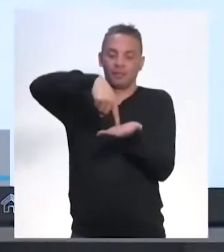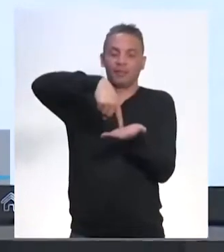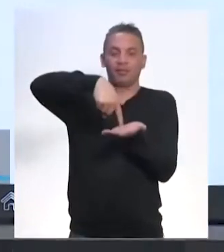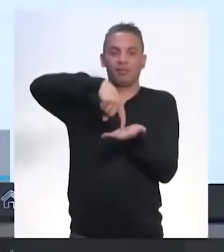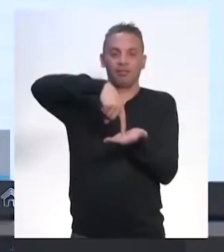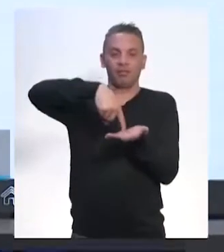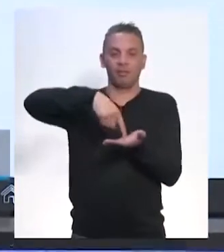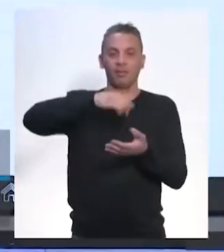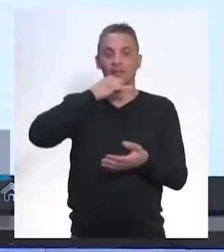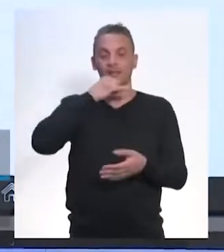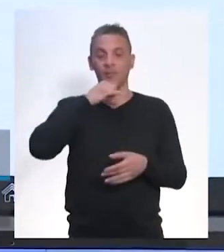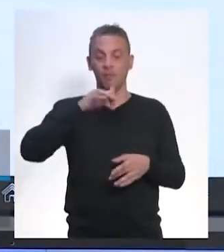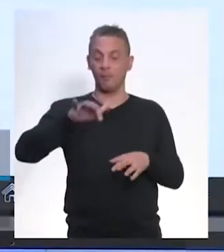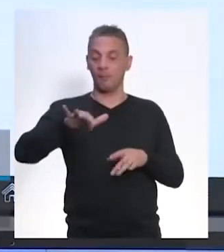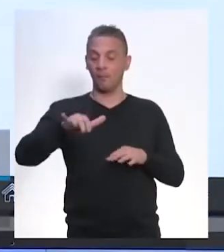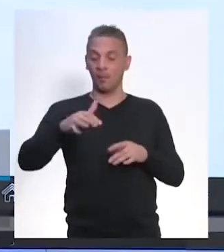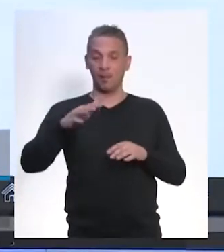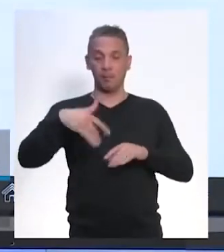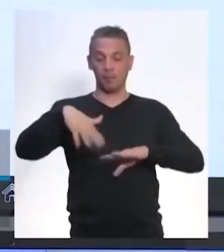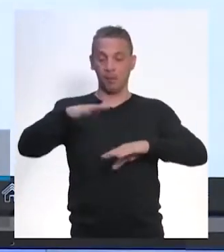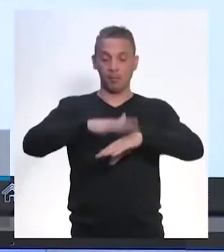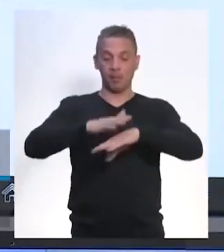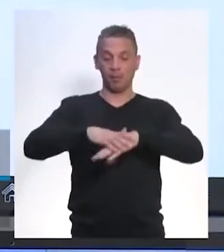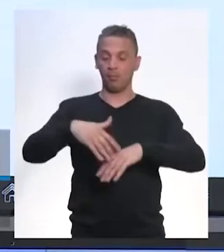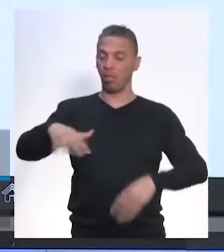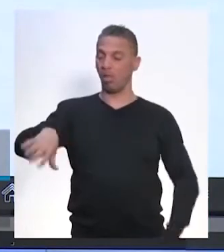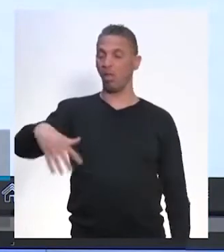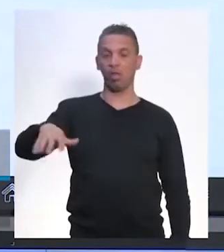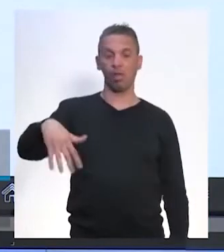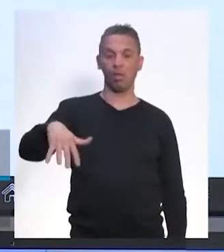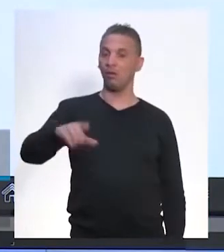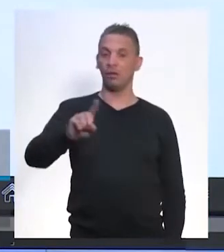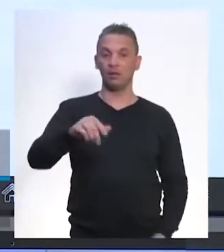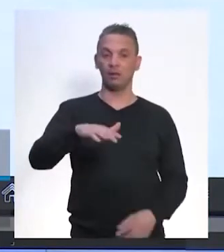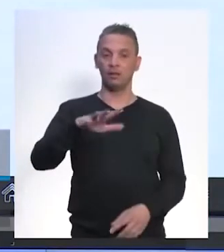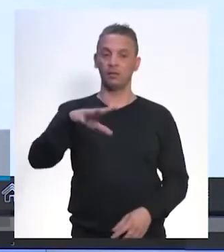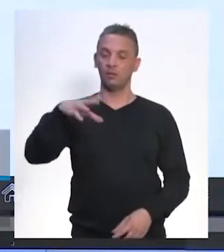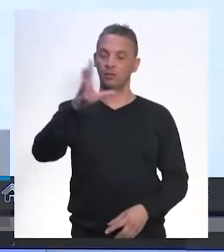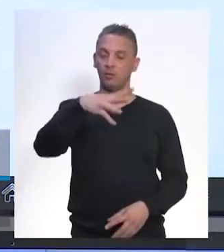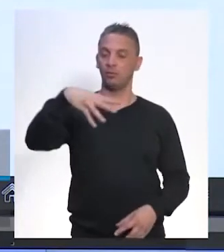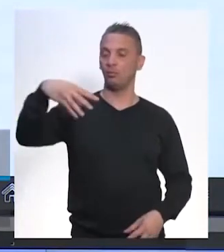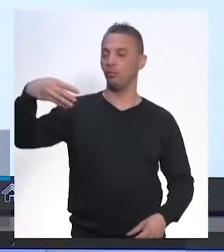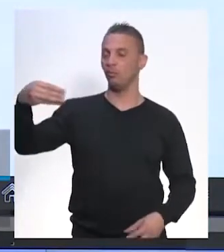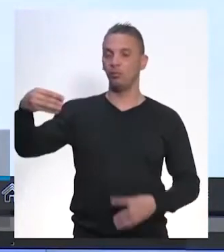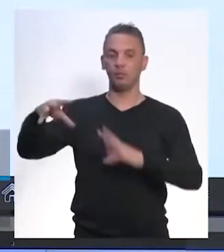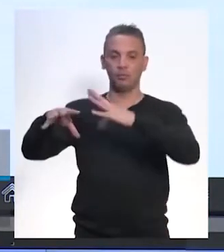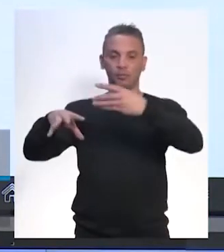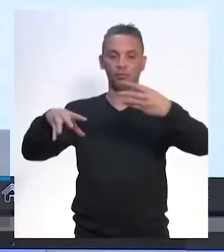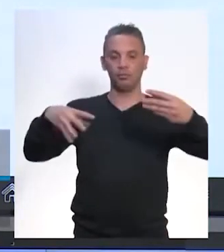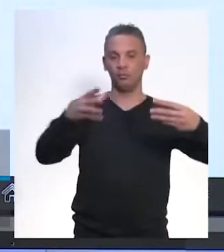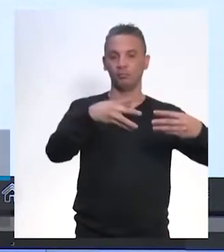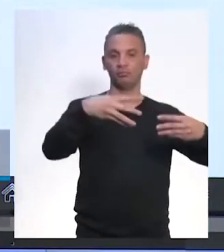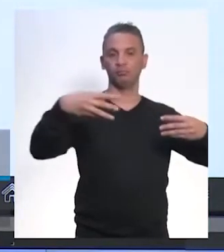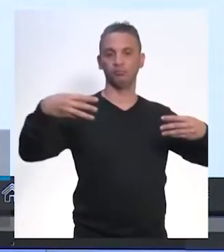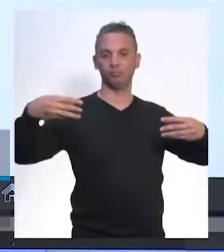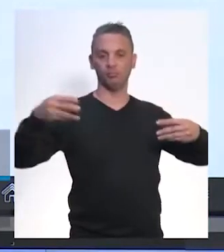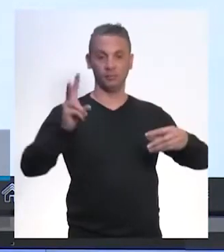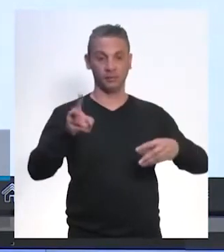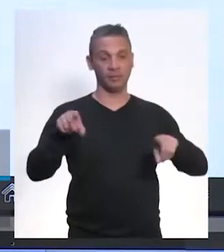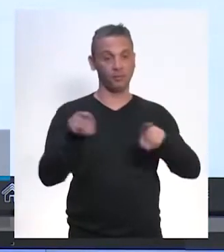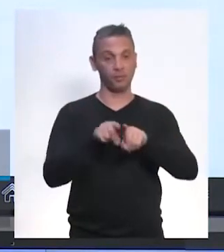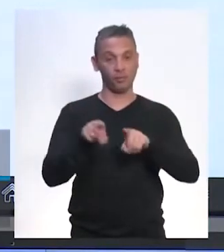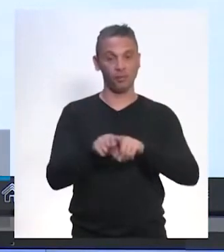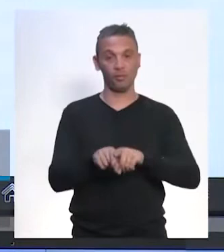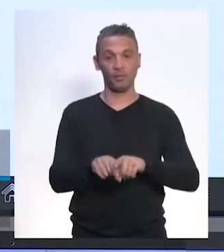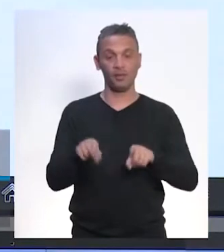vou ficar essa mão solta aqui no balé, né? Essa mão boba aqui. Não, é sempre, né, o gesto reto. É isso aqui. Tá? Ou seja, a